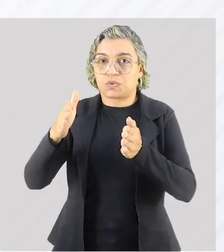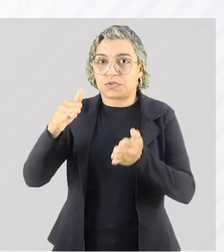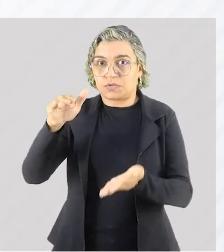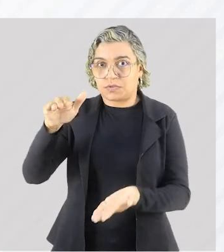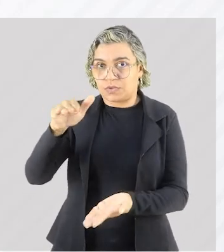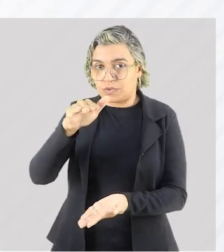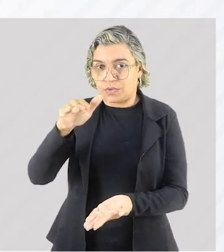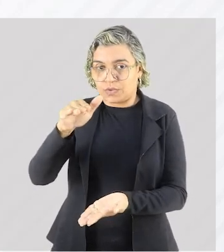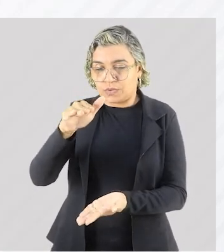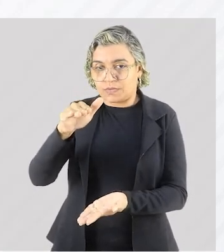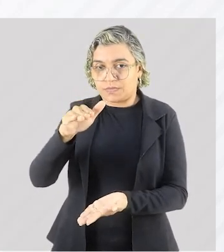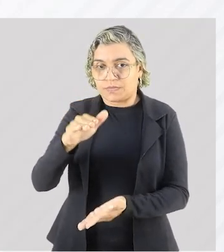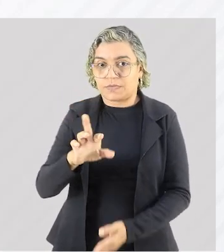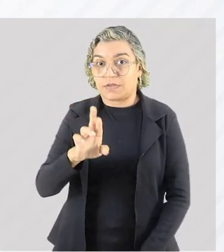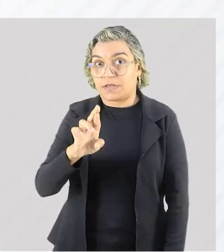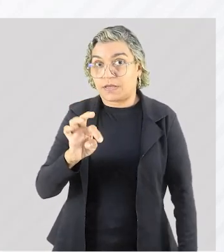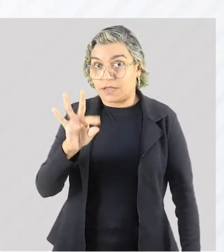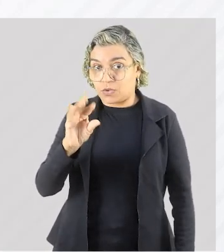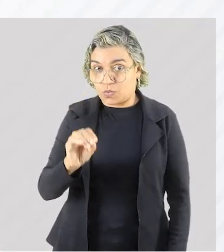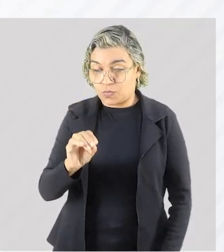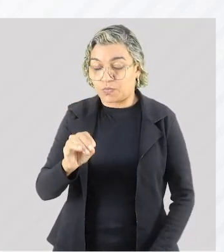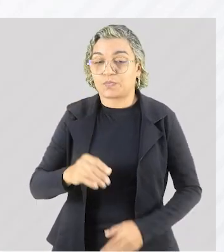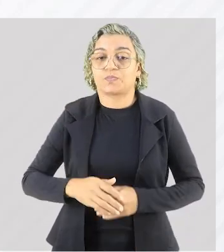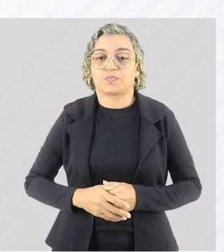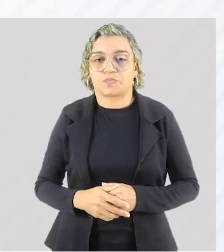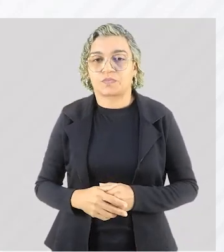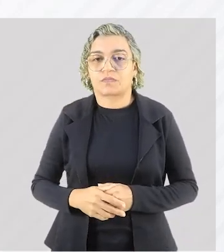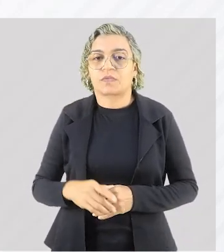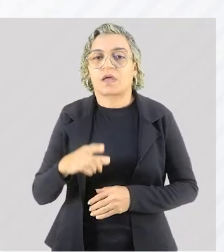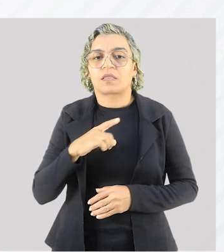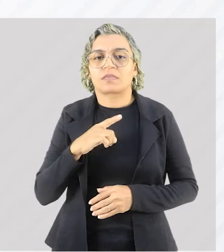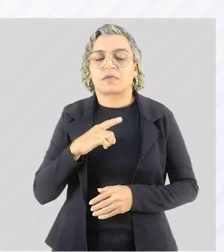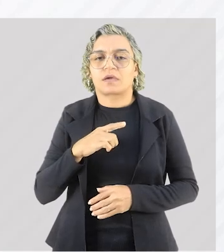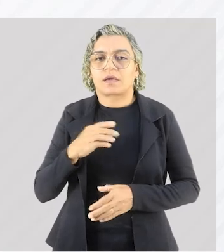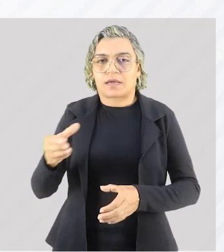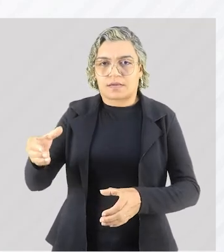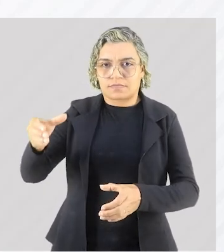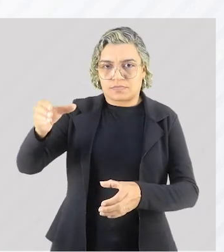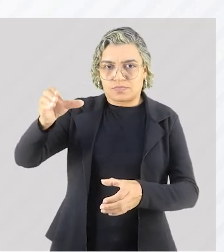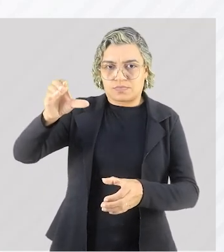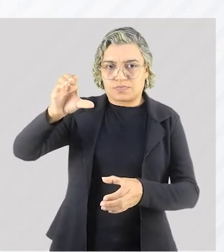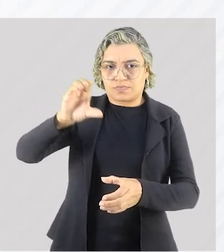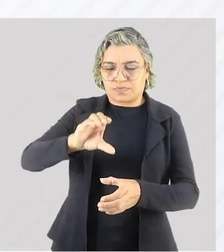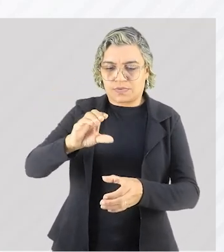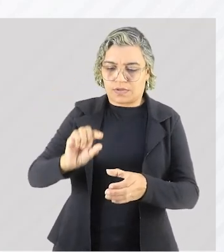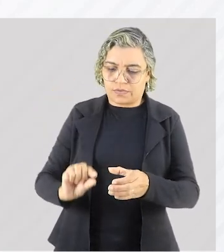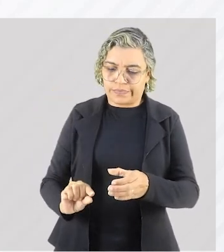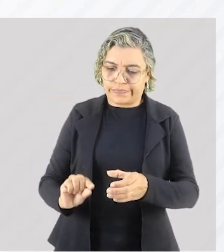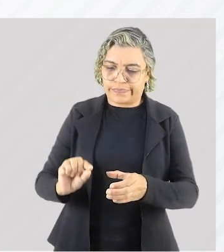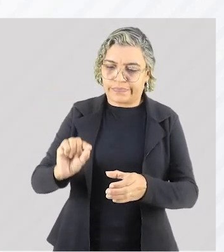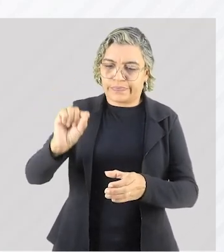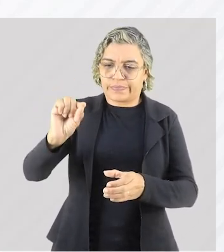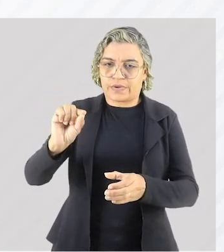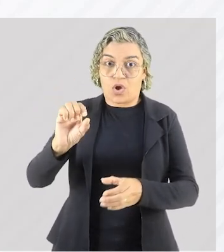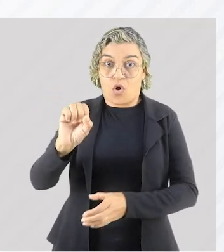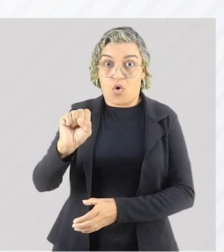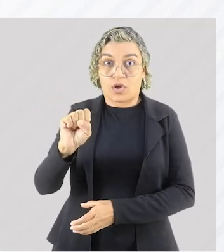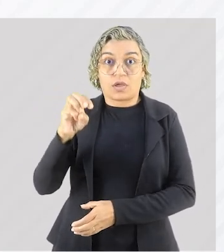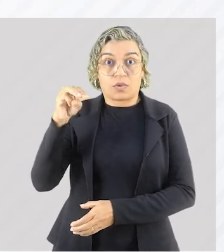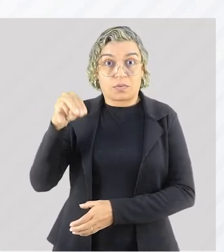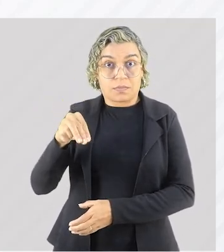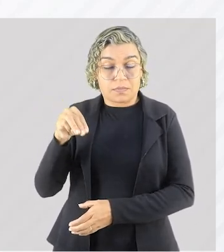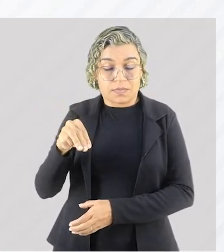paralelepípedo retangular, colocou-se água até 8 metros e